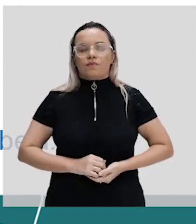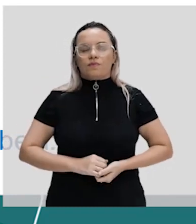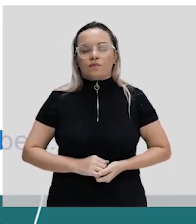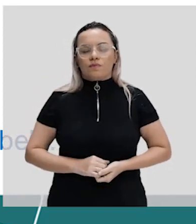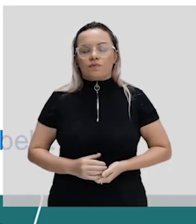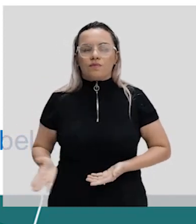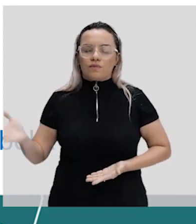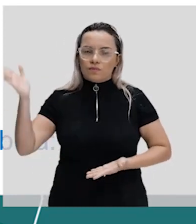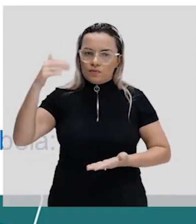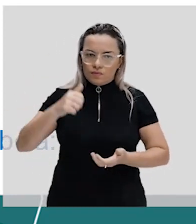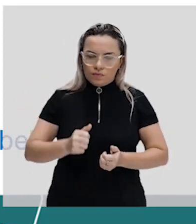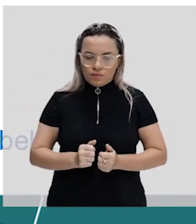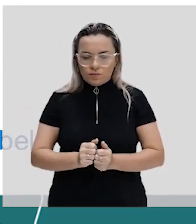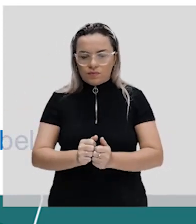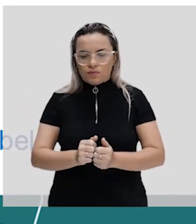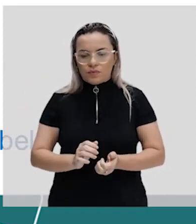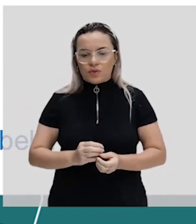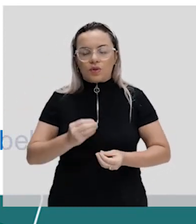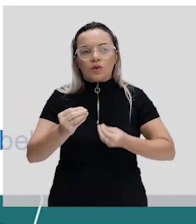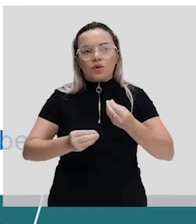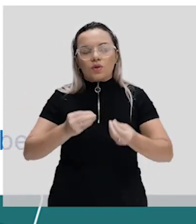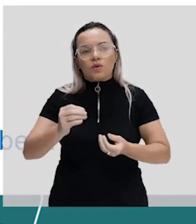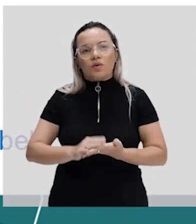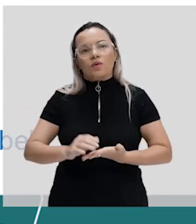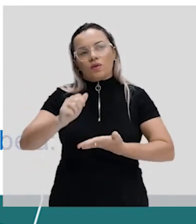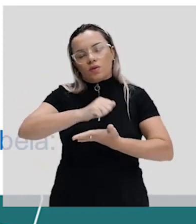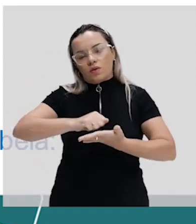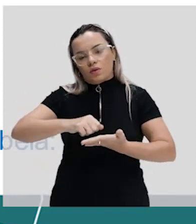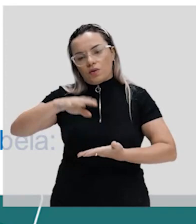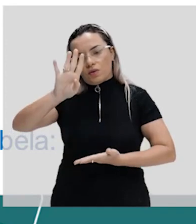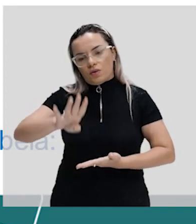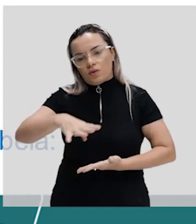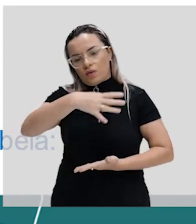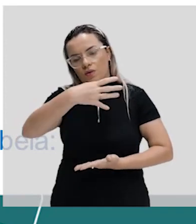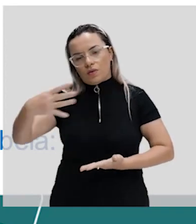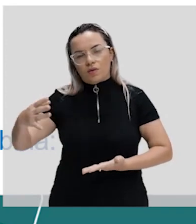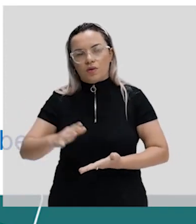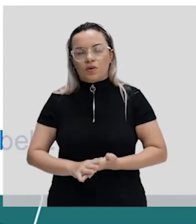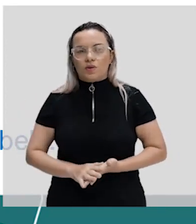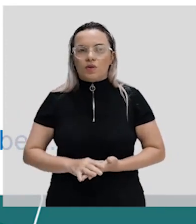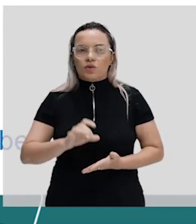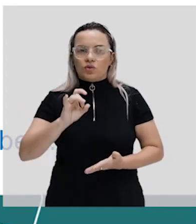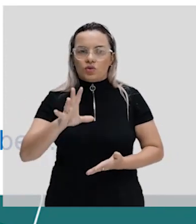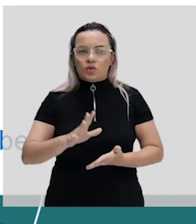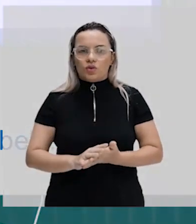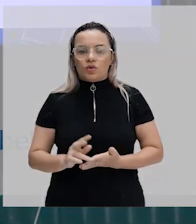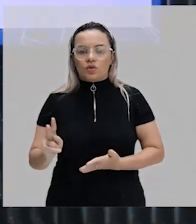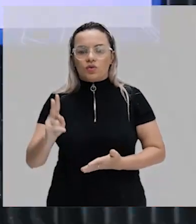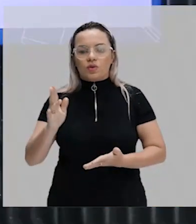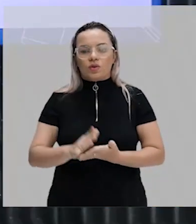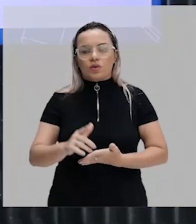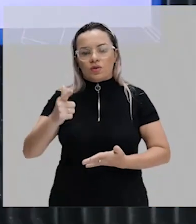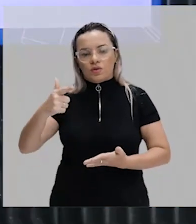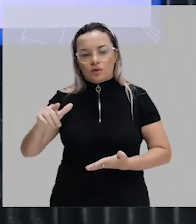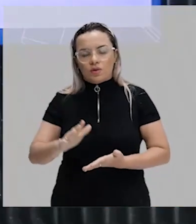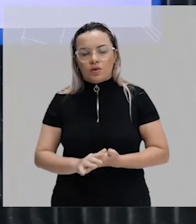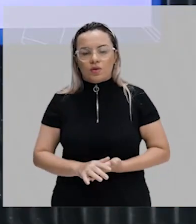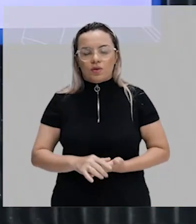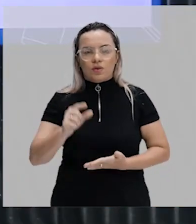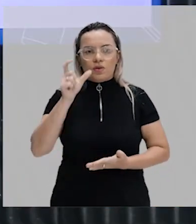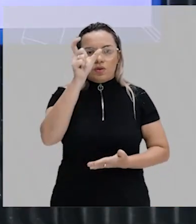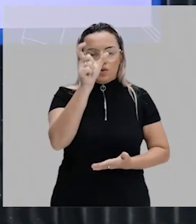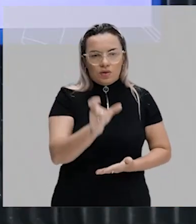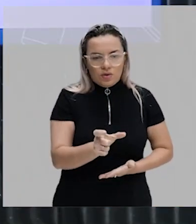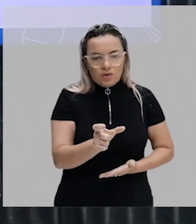Então, acompanha comigo e olha como ficou essa mesma tabela aqui, só ela com os valores reescritos. Olha só. Aqui